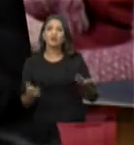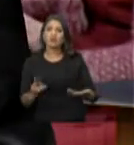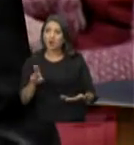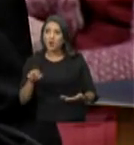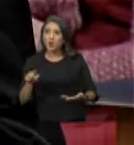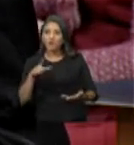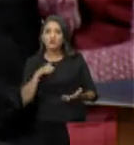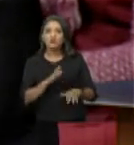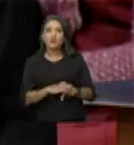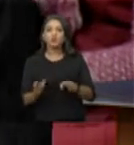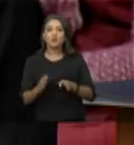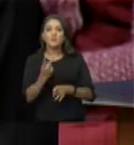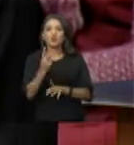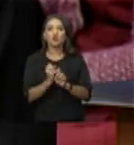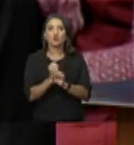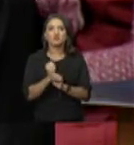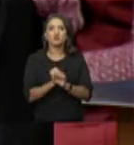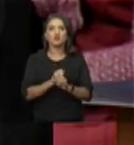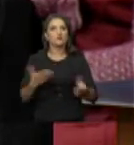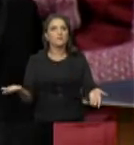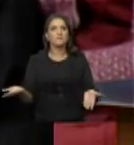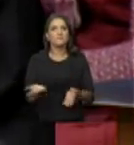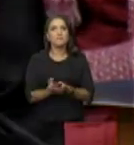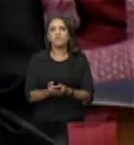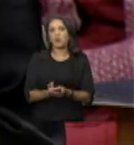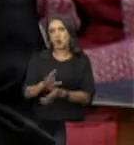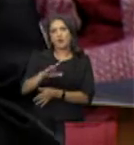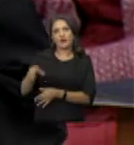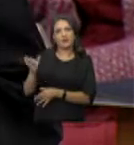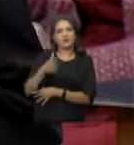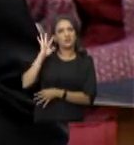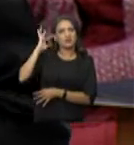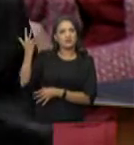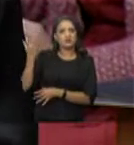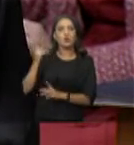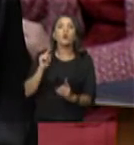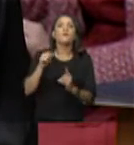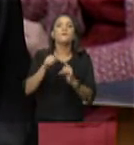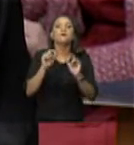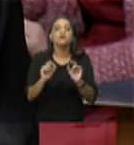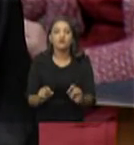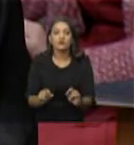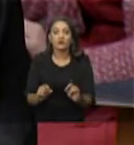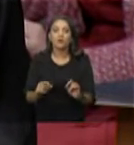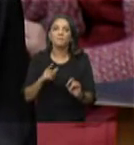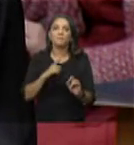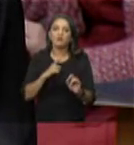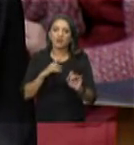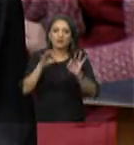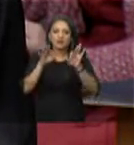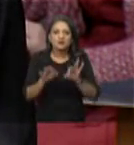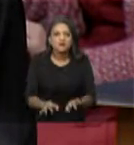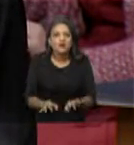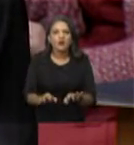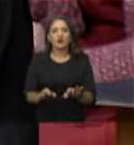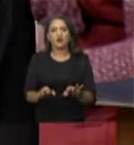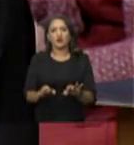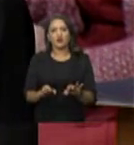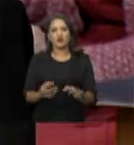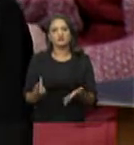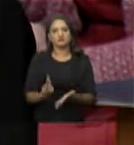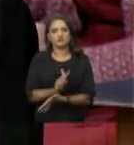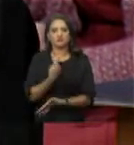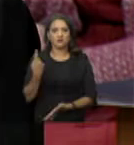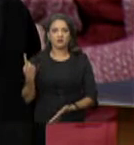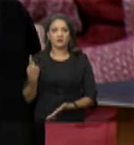do prazo de dois anos a juízo uma ação rescisória com o único objetivo de que a demanda seja adequadamente apreciada a